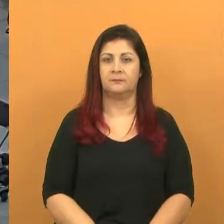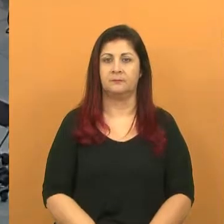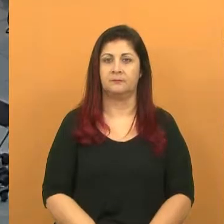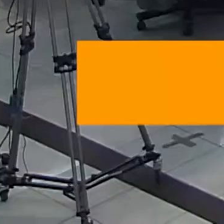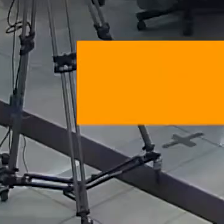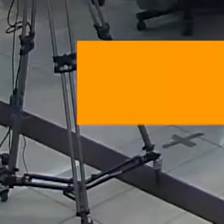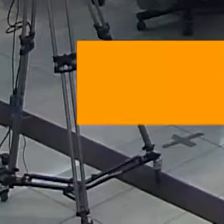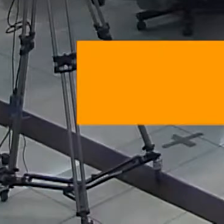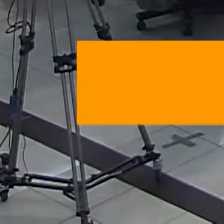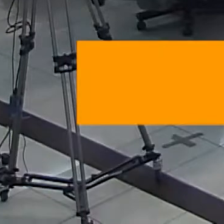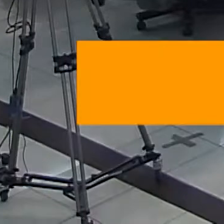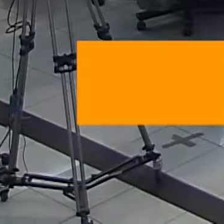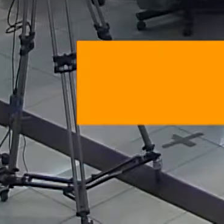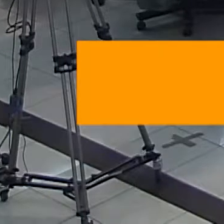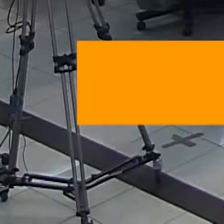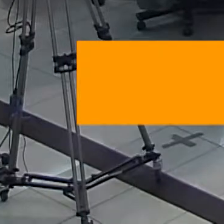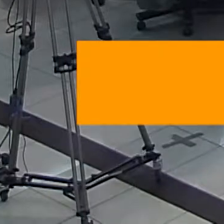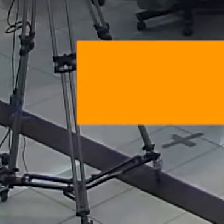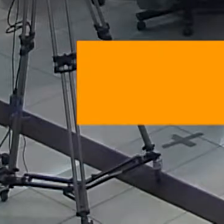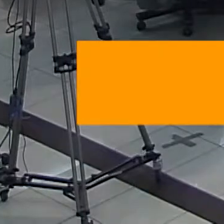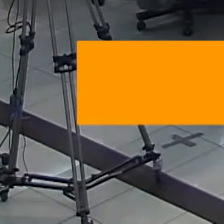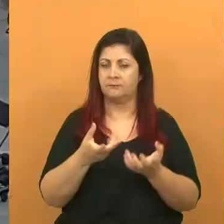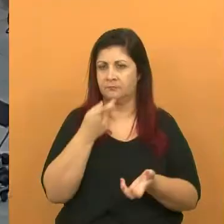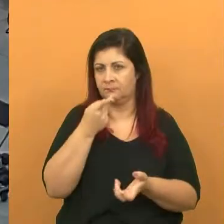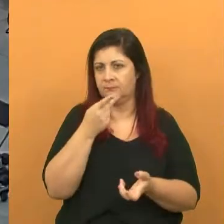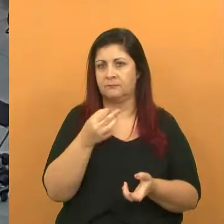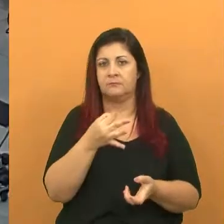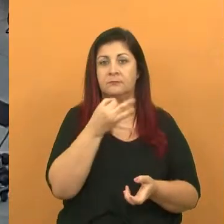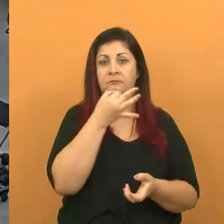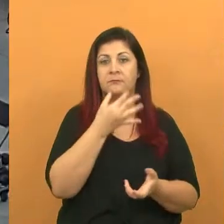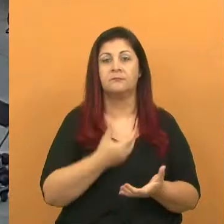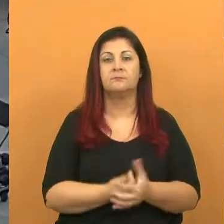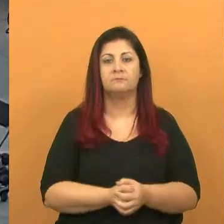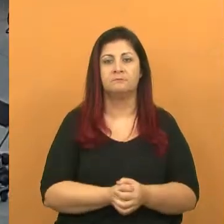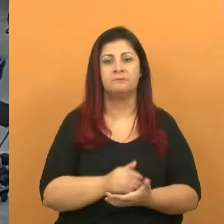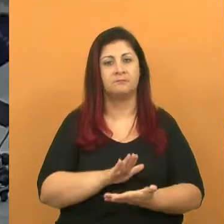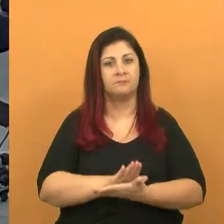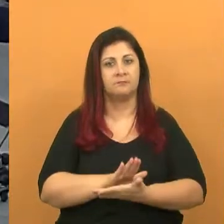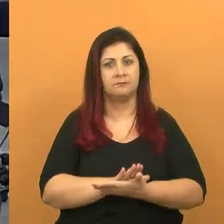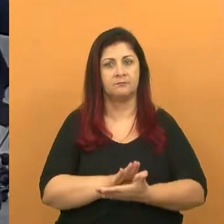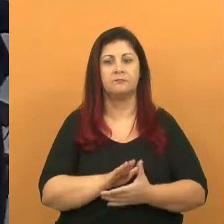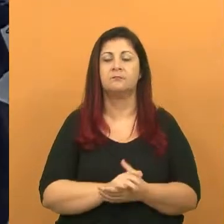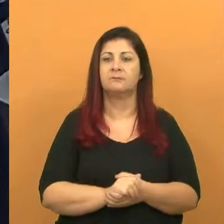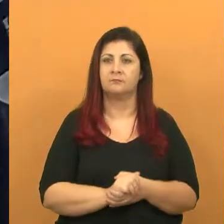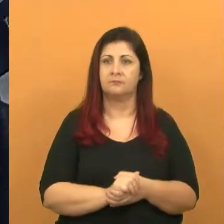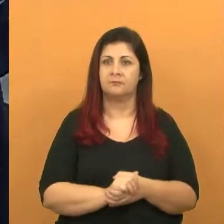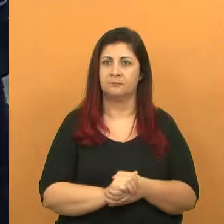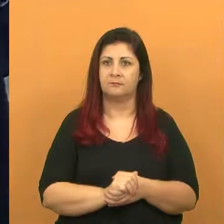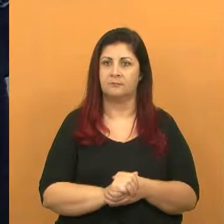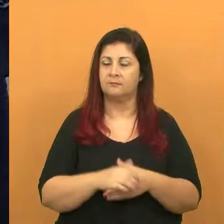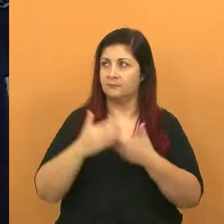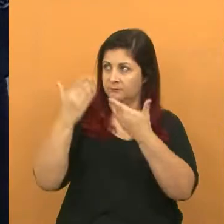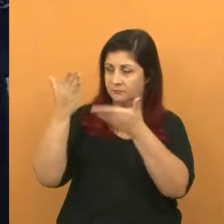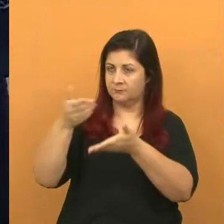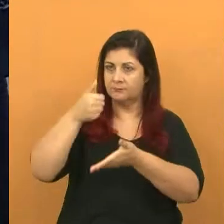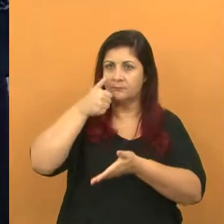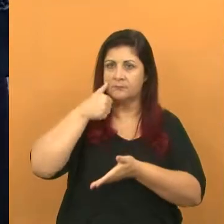Presidente, eu gostaria também de compartilhar um pouquinho com esse projeto, parabenizando Vossa